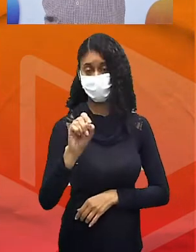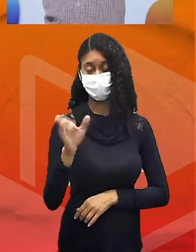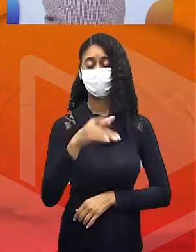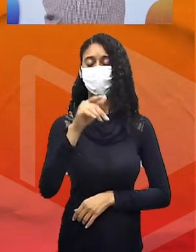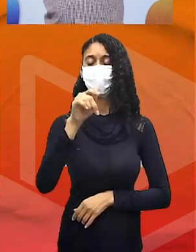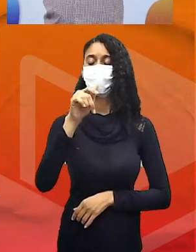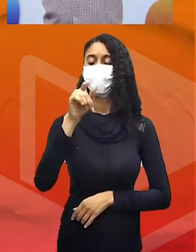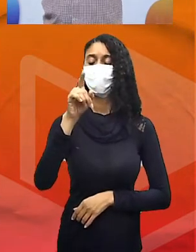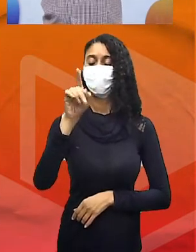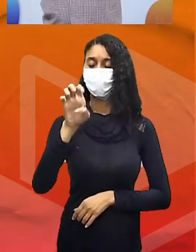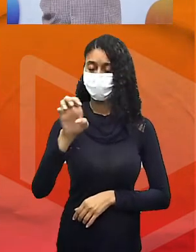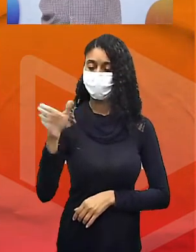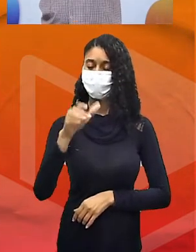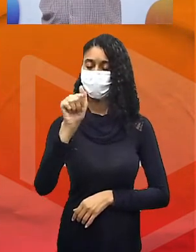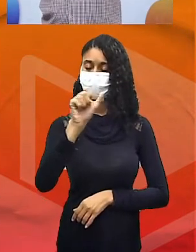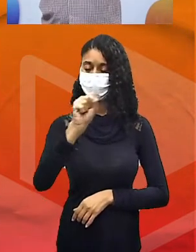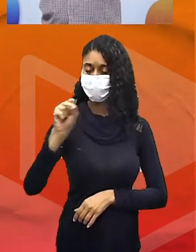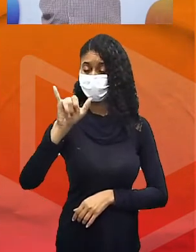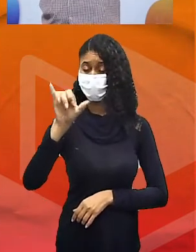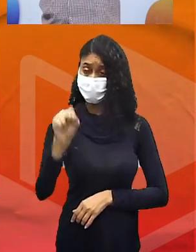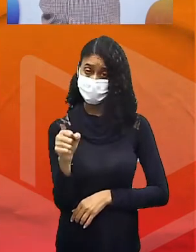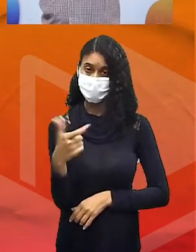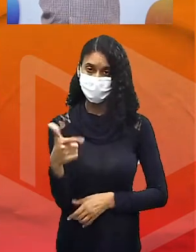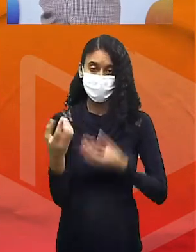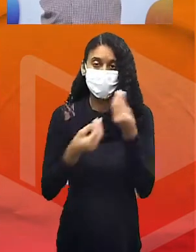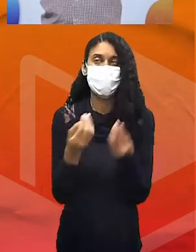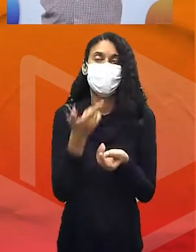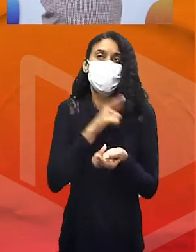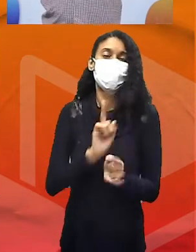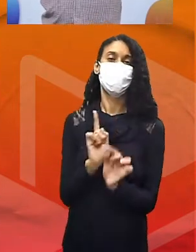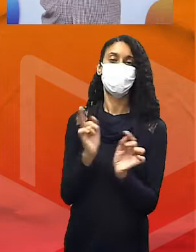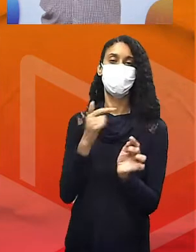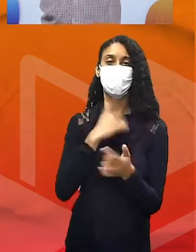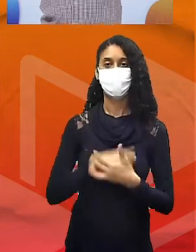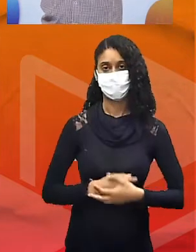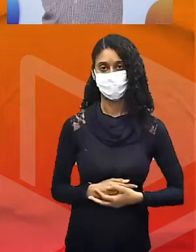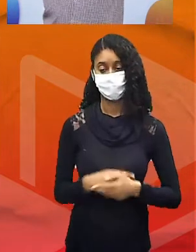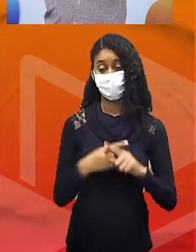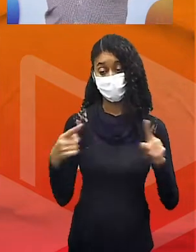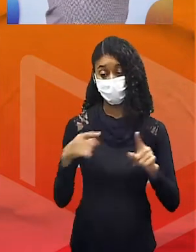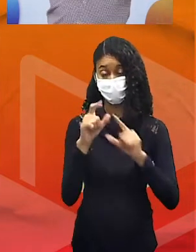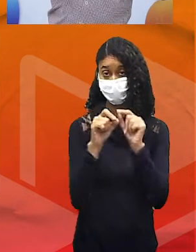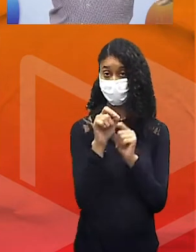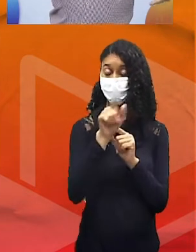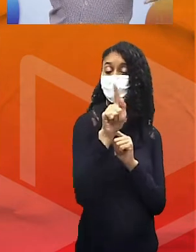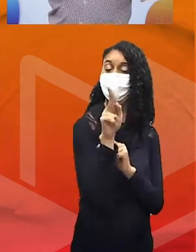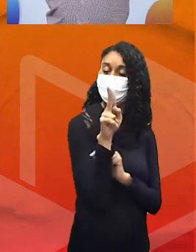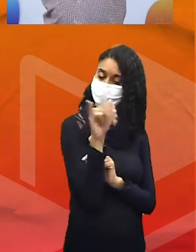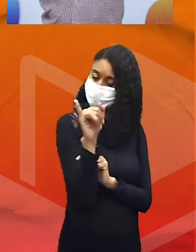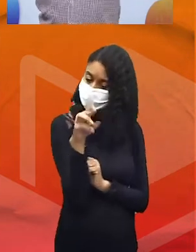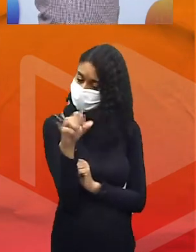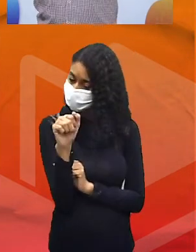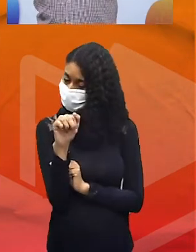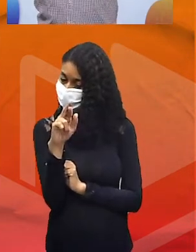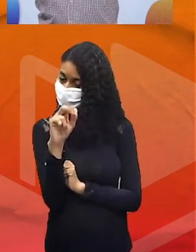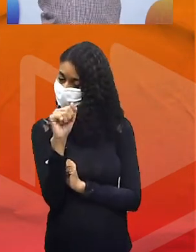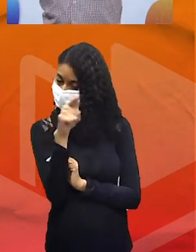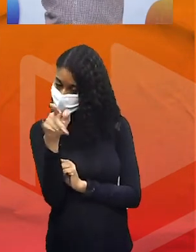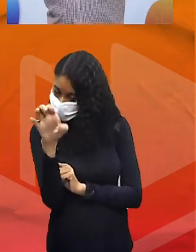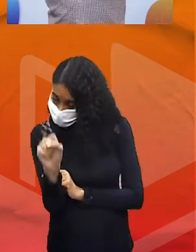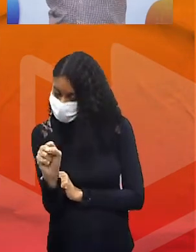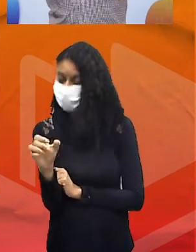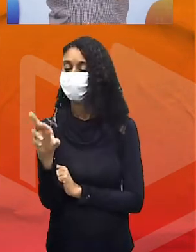não conhecer. Mas Guimarães Rosa já é menos conhecido, né? Já é menos. Então, estou abrindo esse espaço aqui para chamar a atenção de